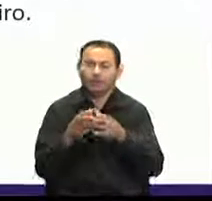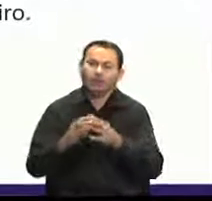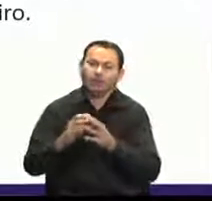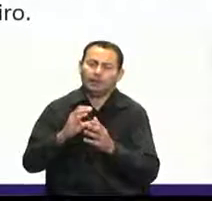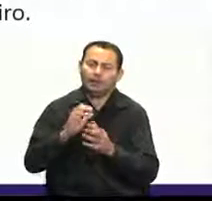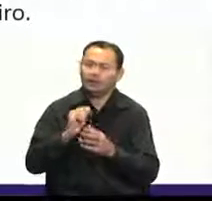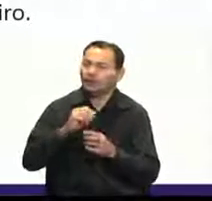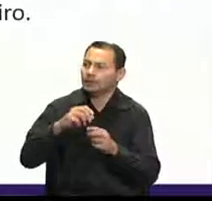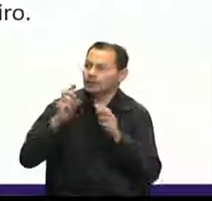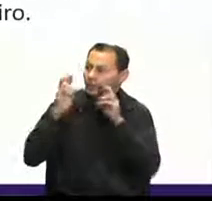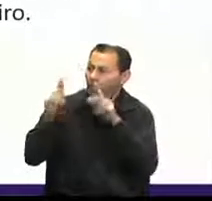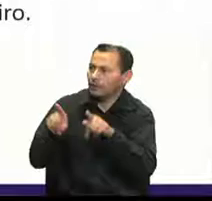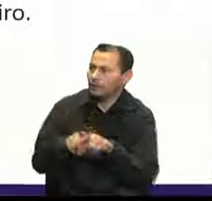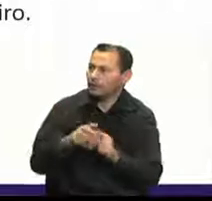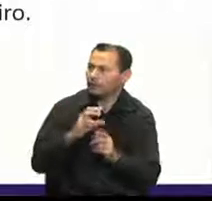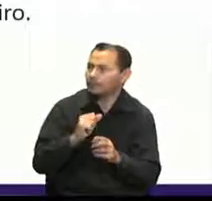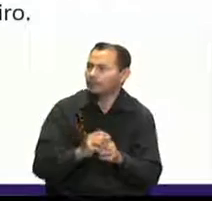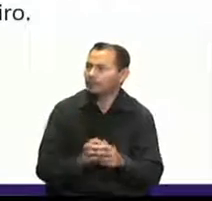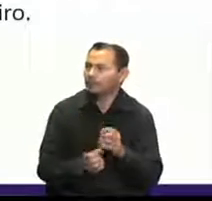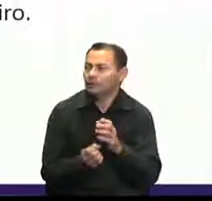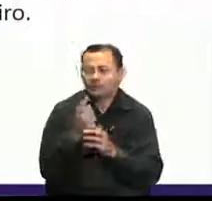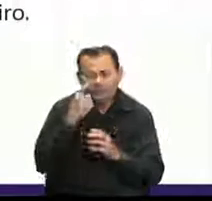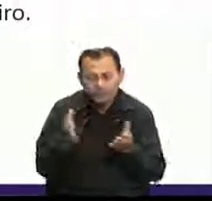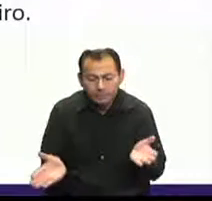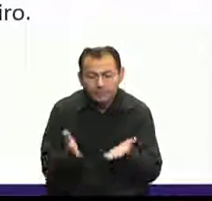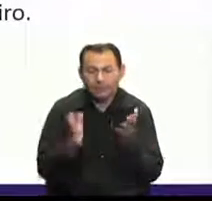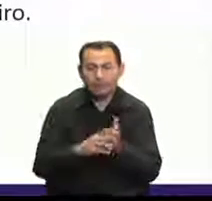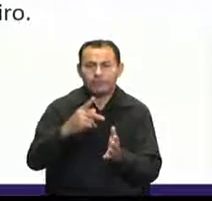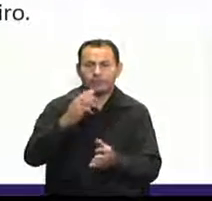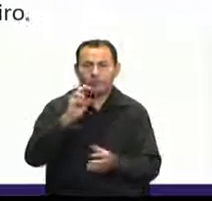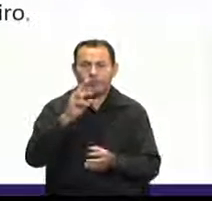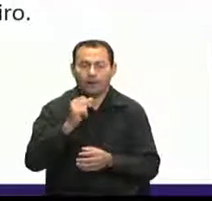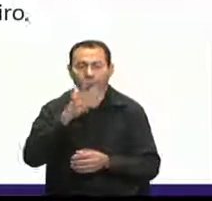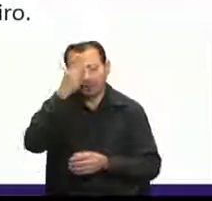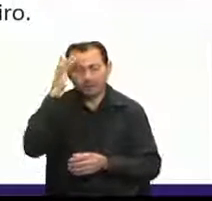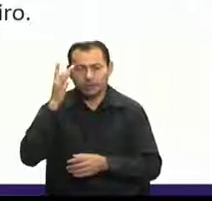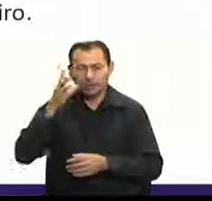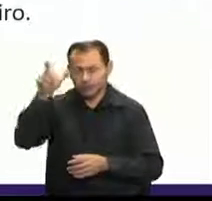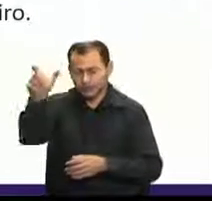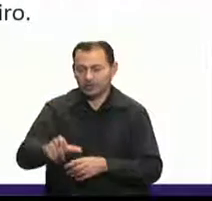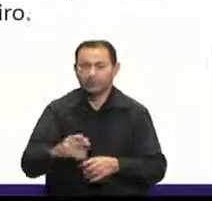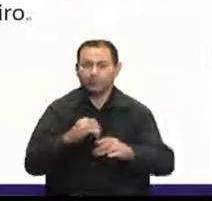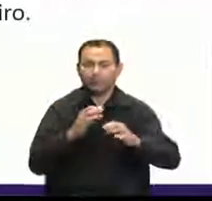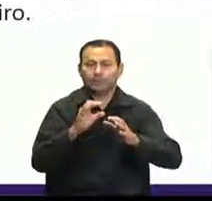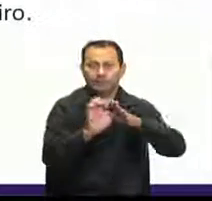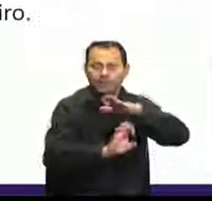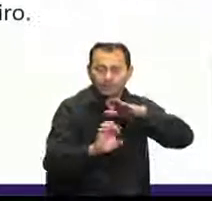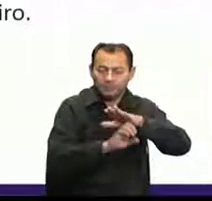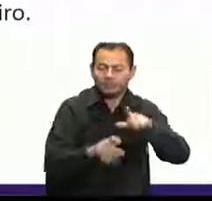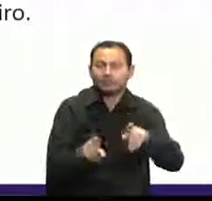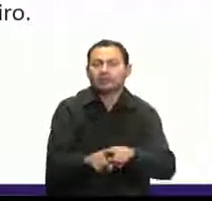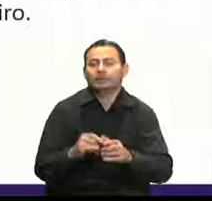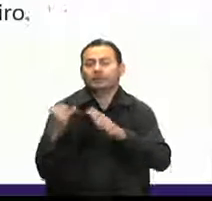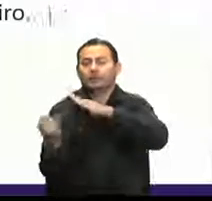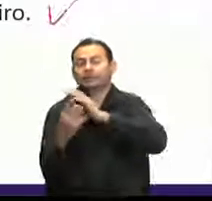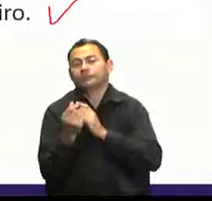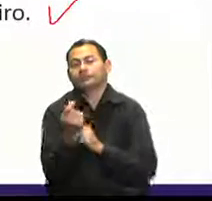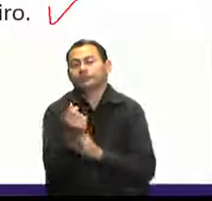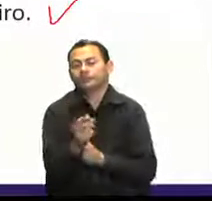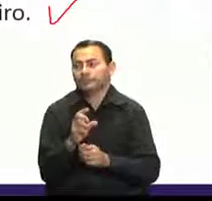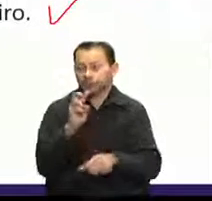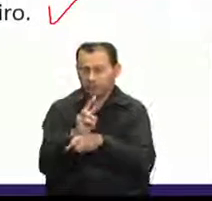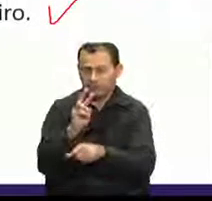câmbio estimular a formação de poupança entre pessoas físicas jurídicas instituições financeiras o